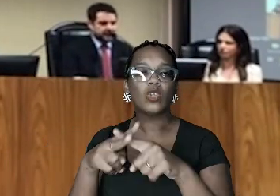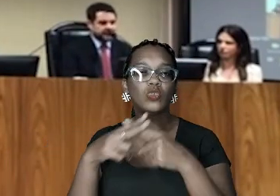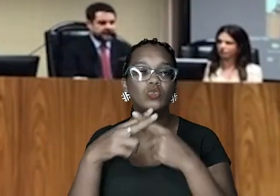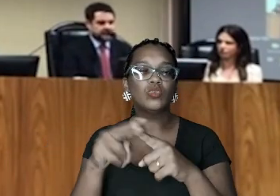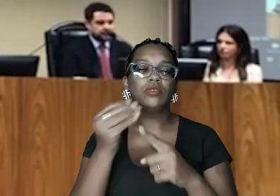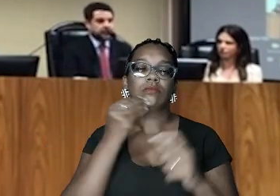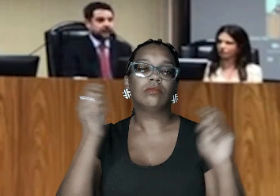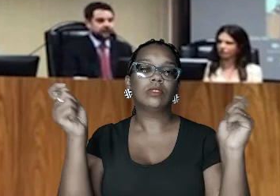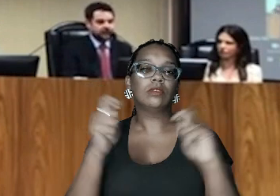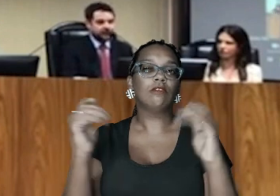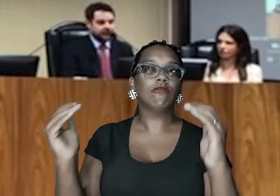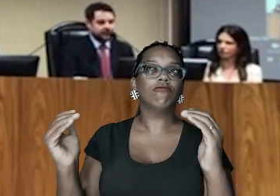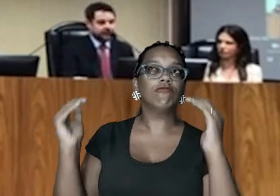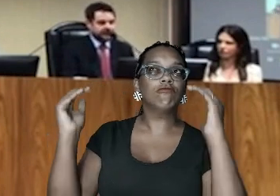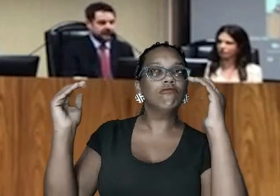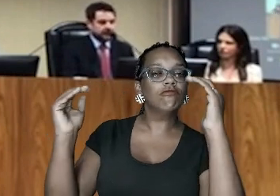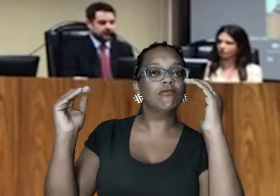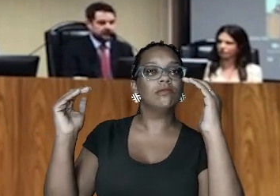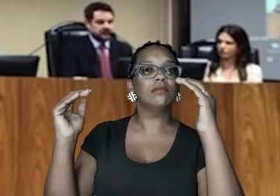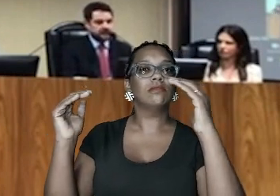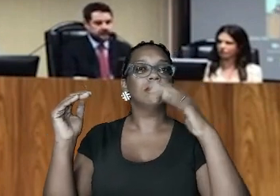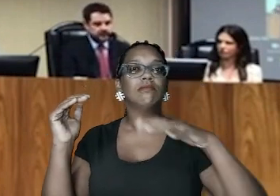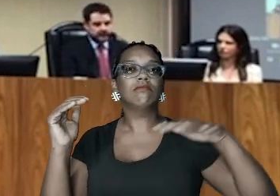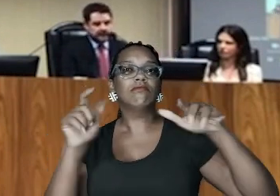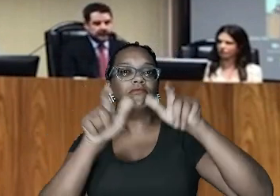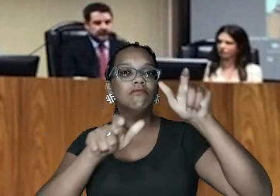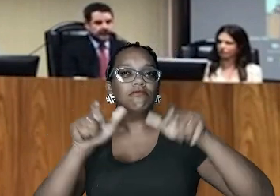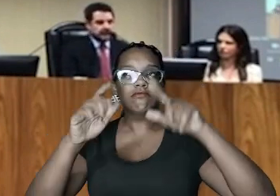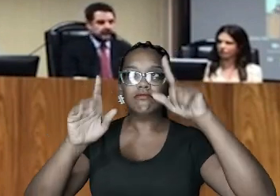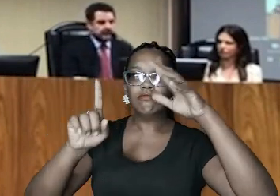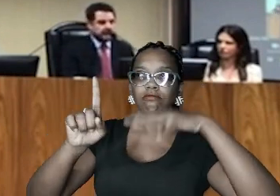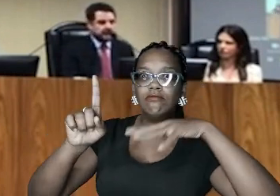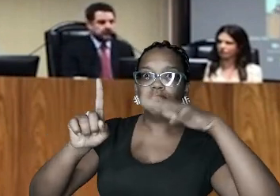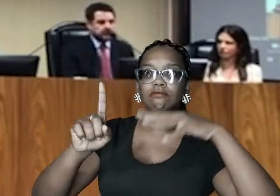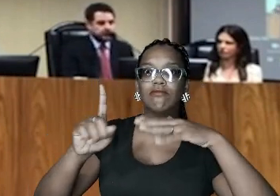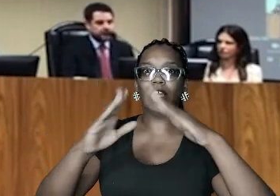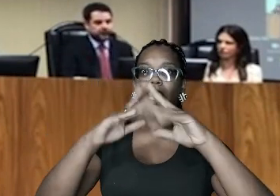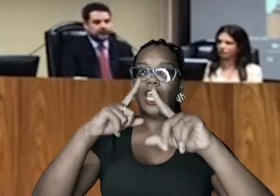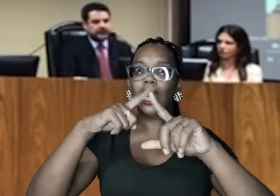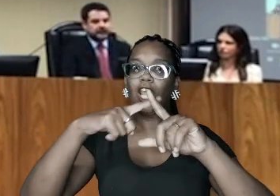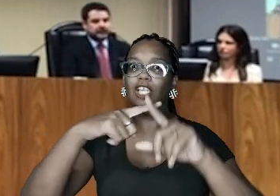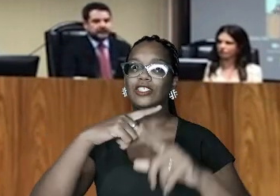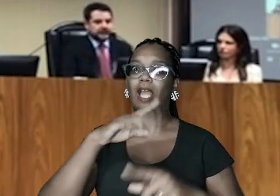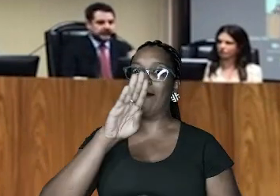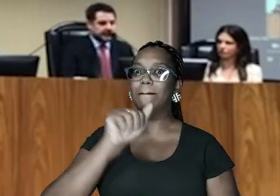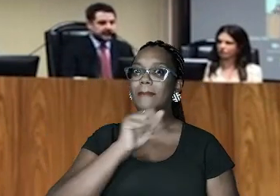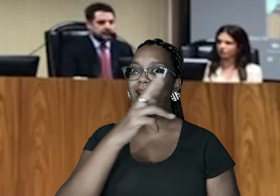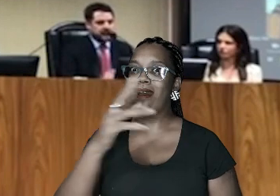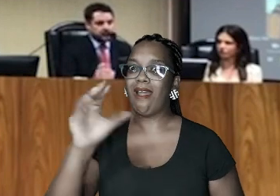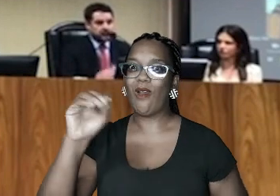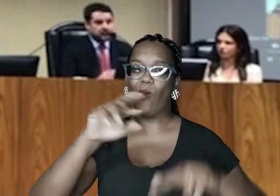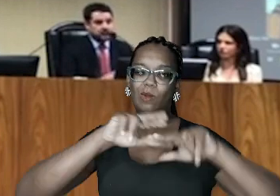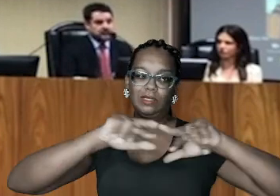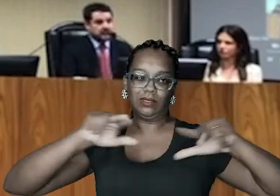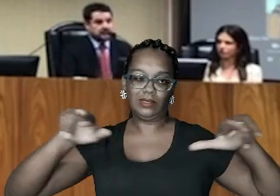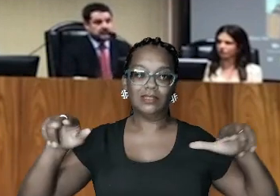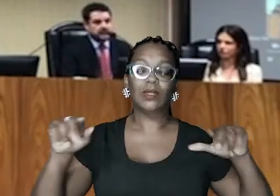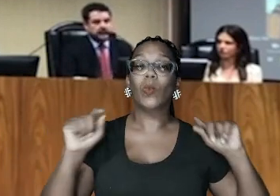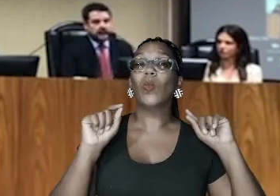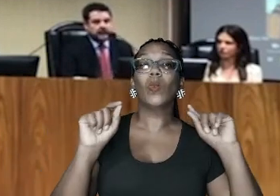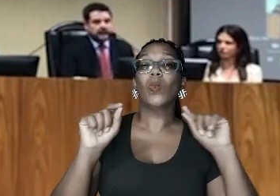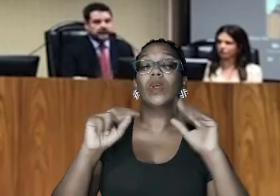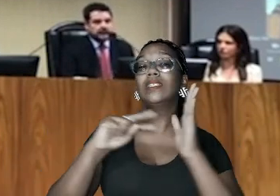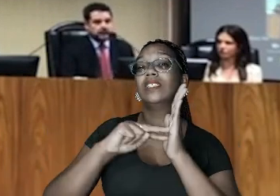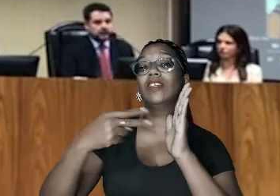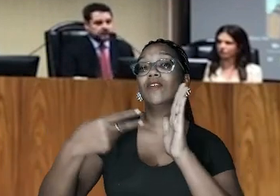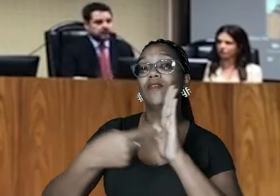digamos assim possível na oportunidade entre o soberano é e seu súditos né igreja Barões etc